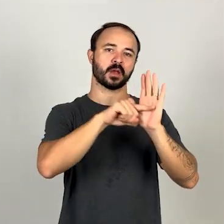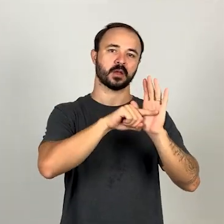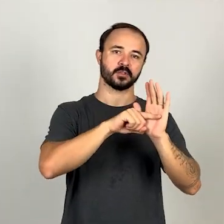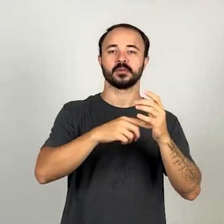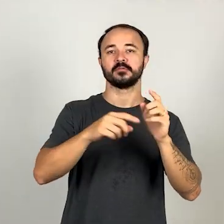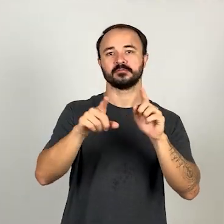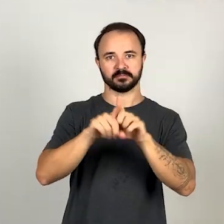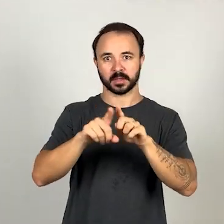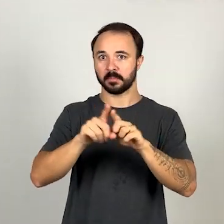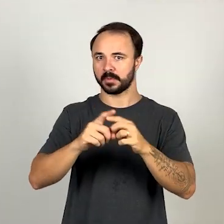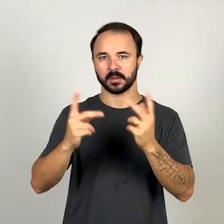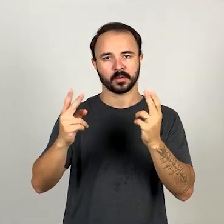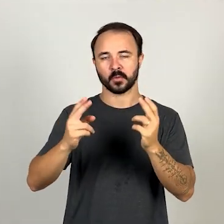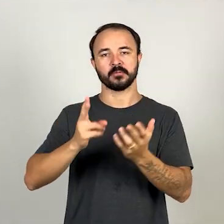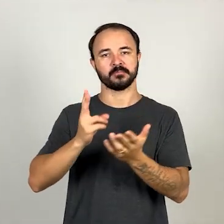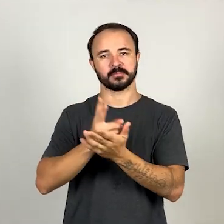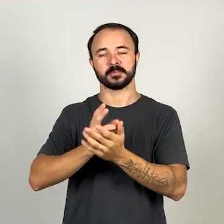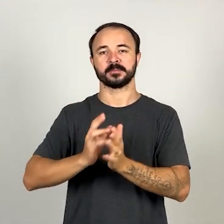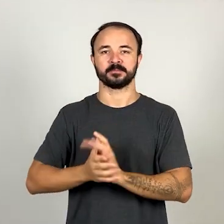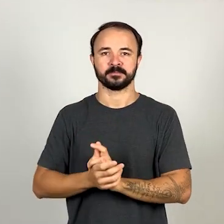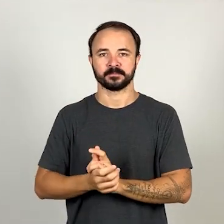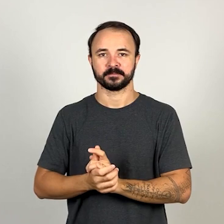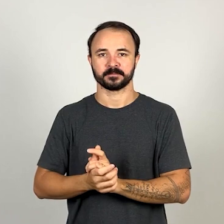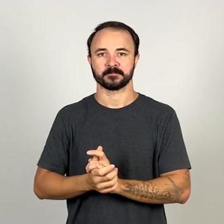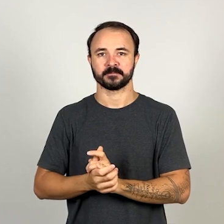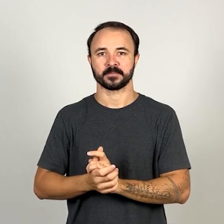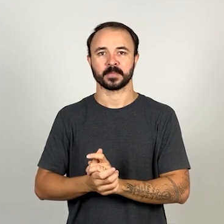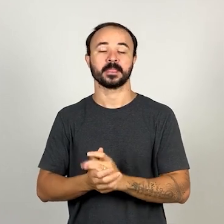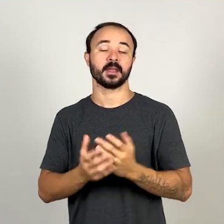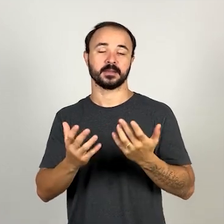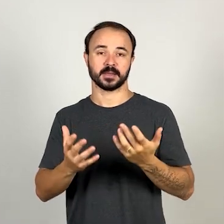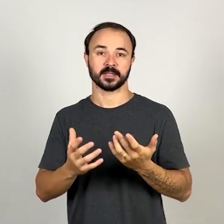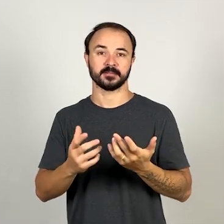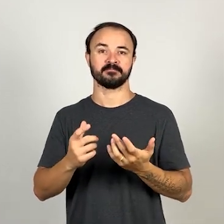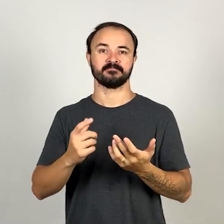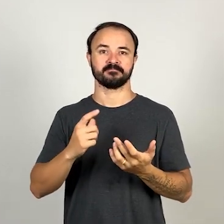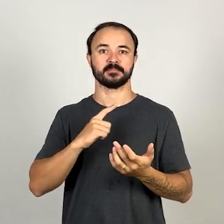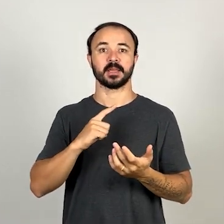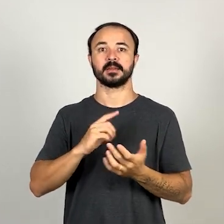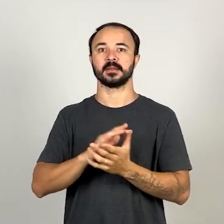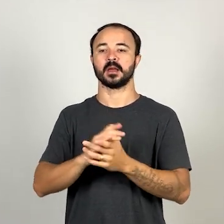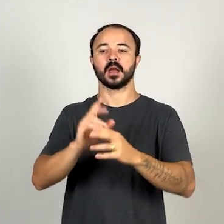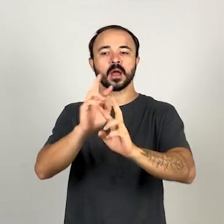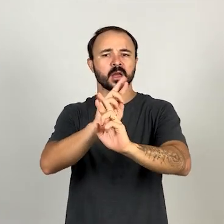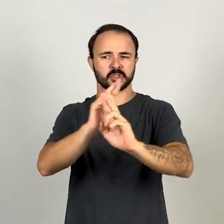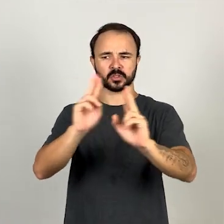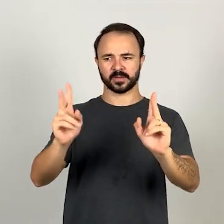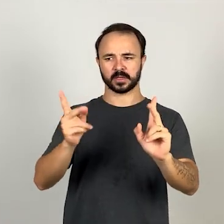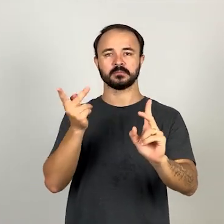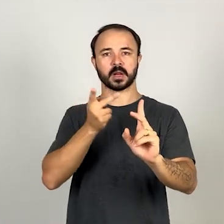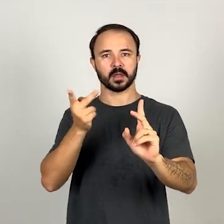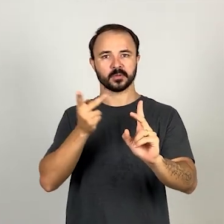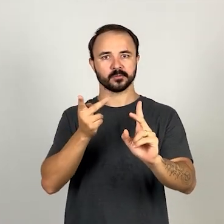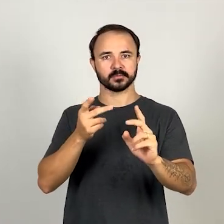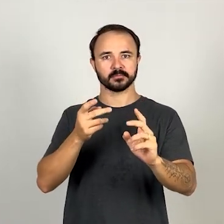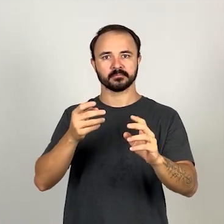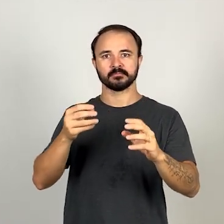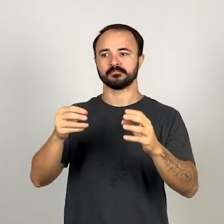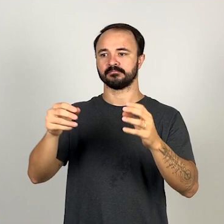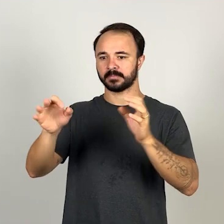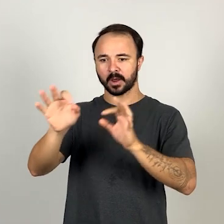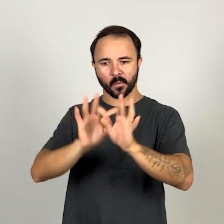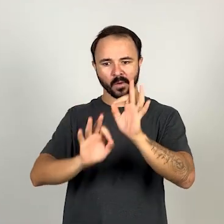polo negativo, e é através dessa diferença entre cargas, tanto positiva quanto negativa, que a corrente vai ser